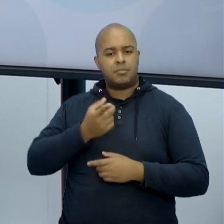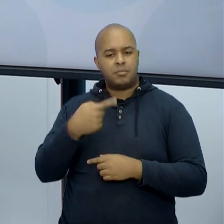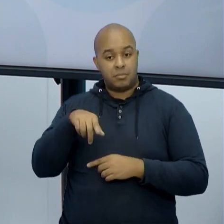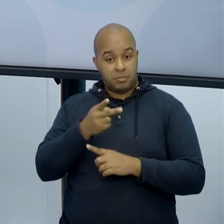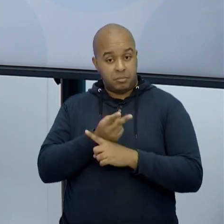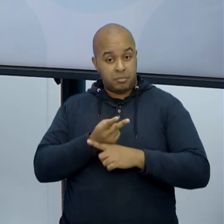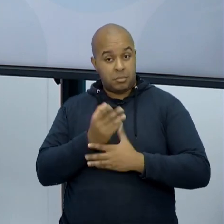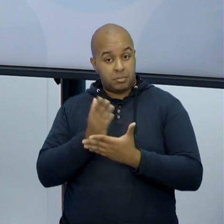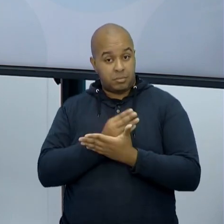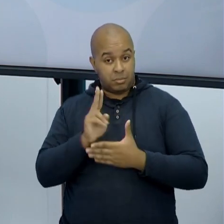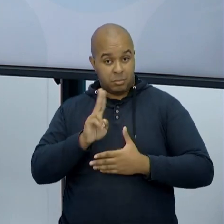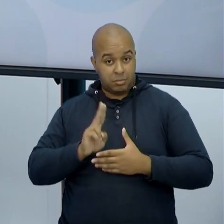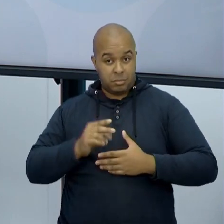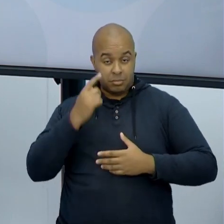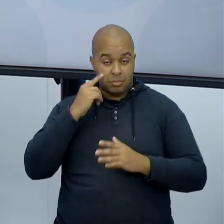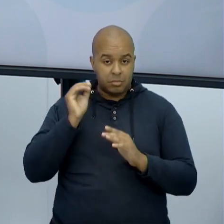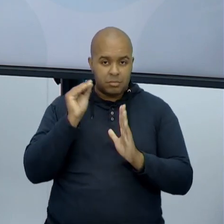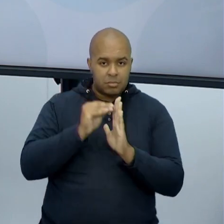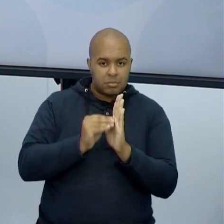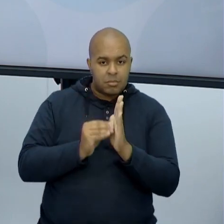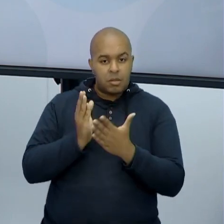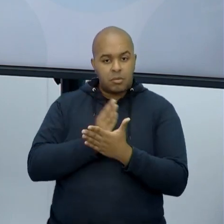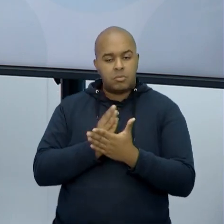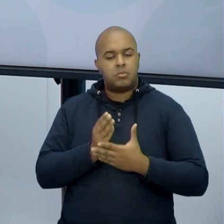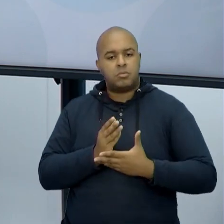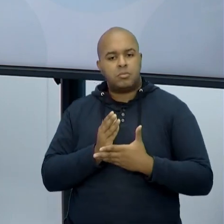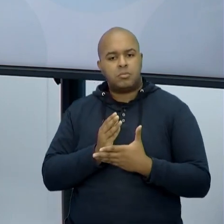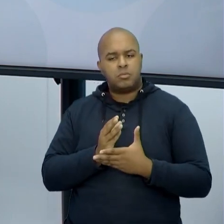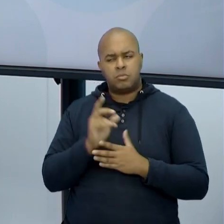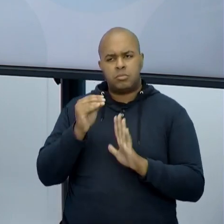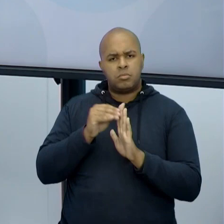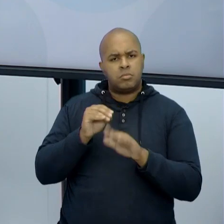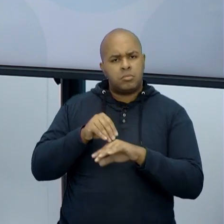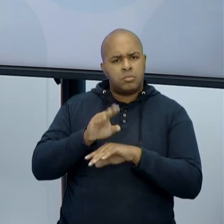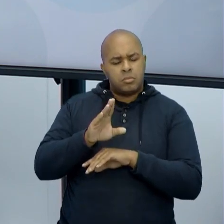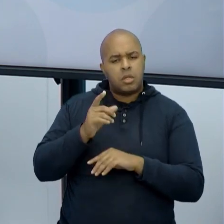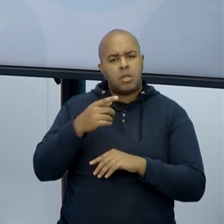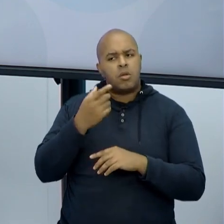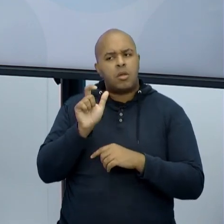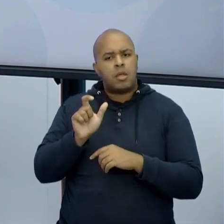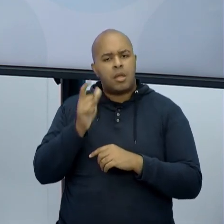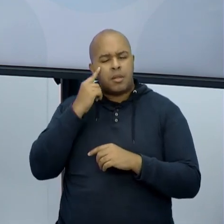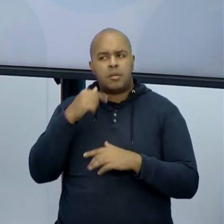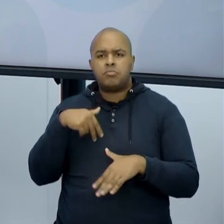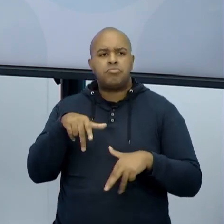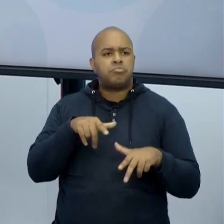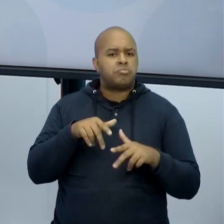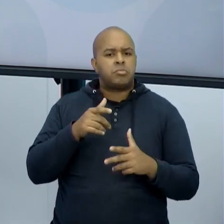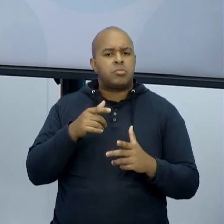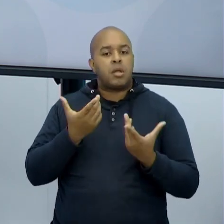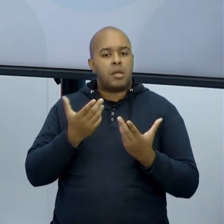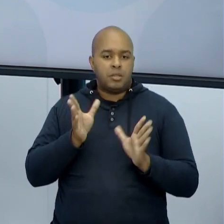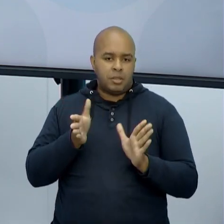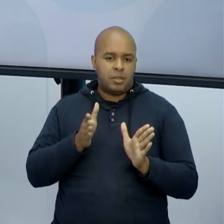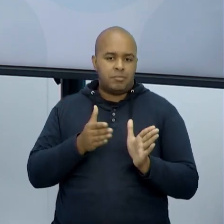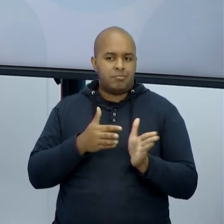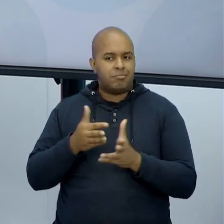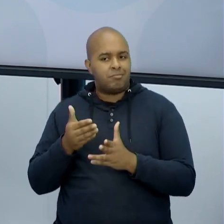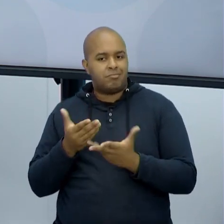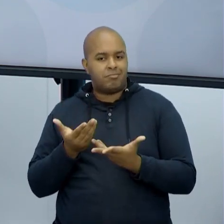pesquisarem alguns nomes. Então, eu vou passar para vocês uma indicação de quem está por aí ainda, de quem já